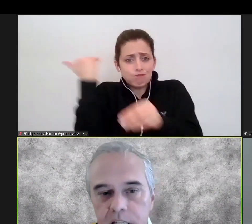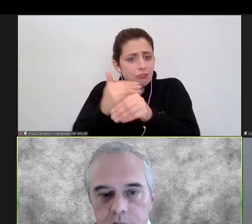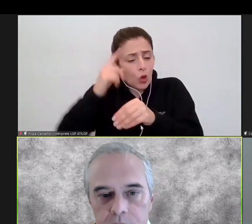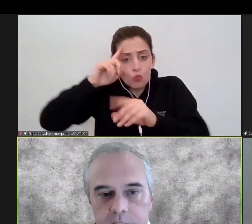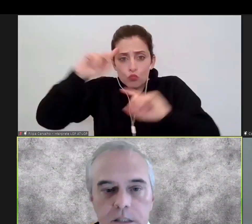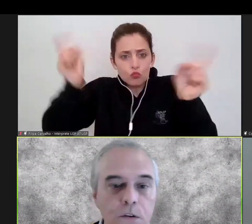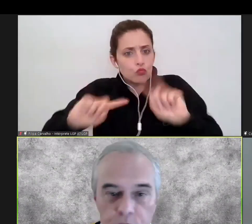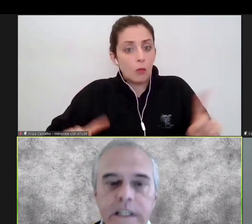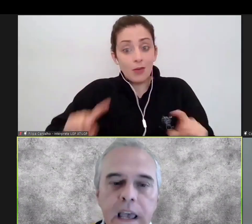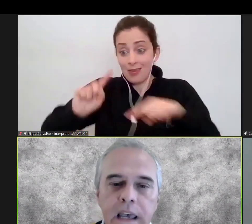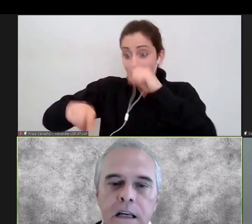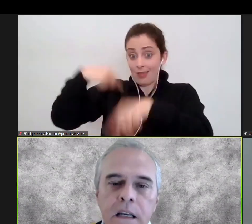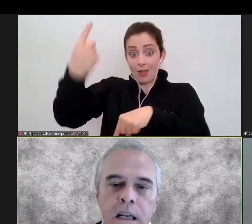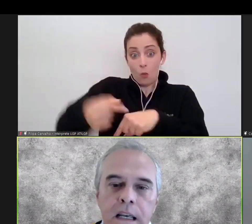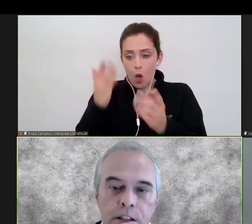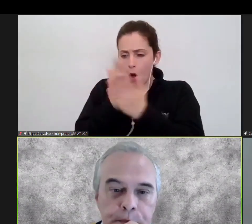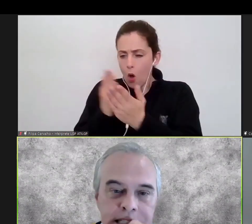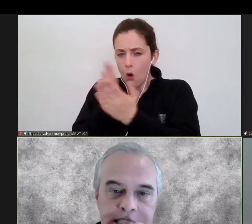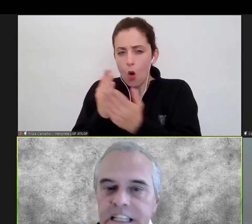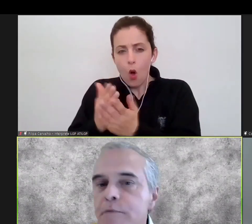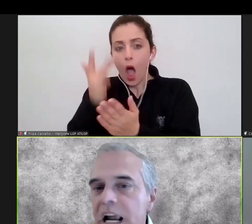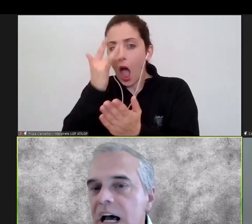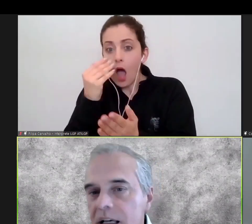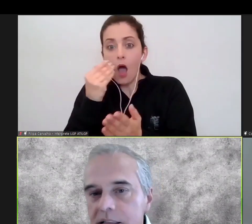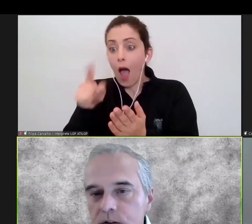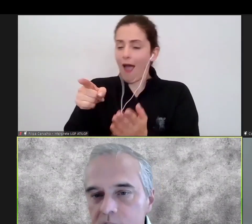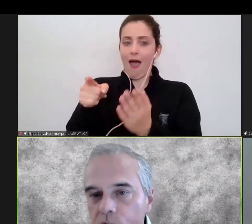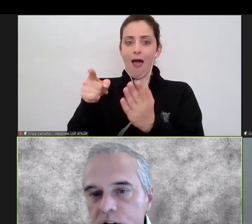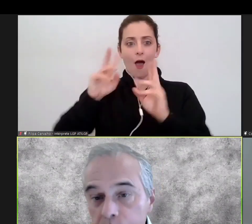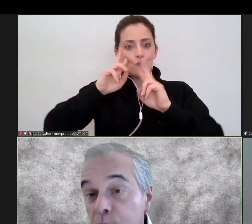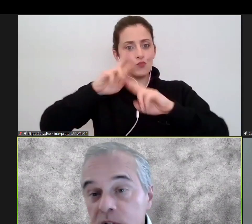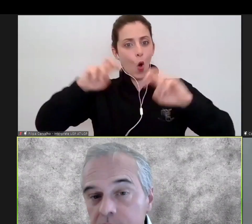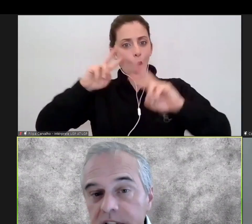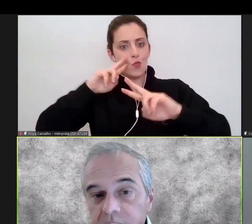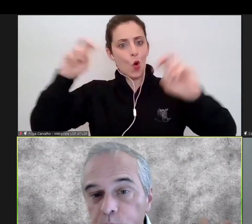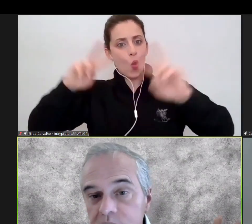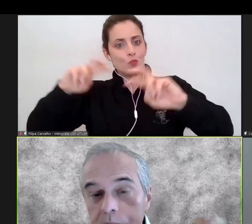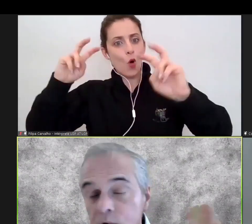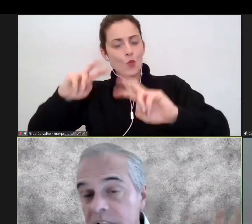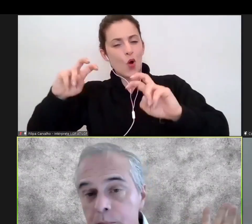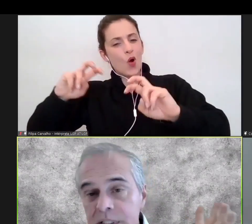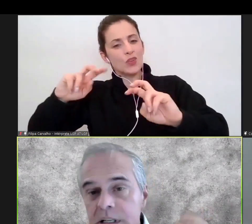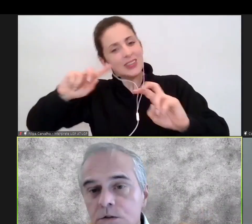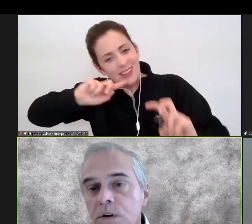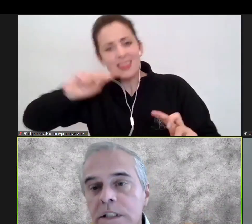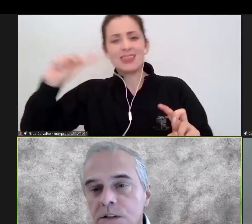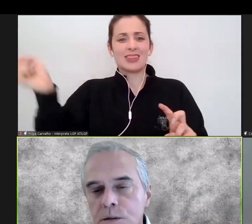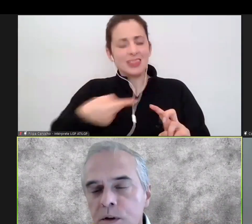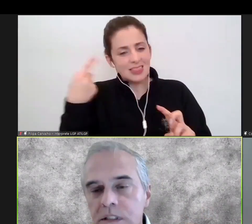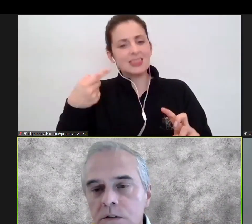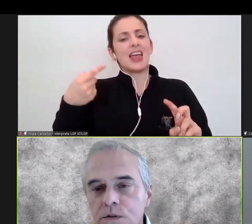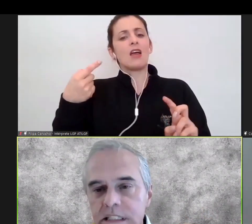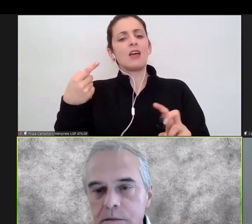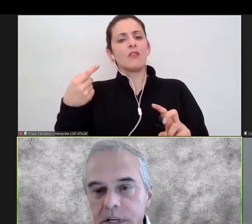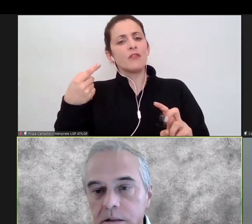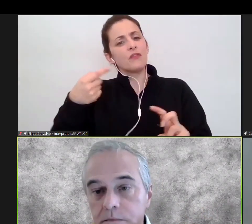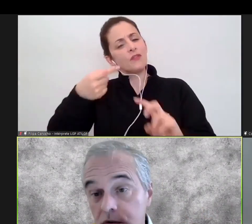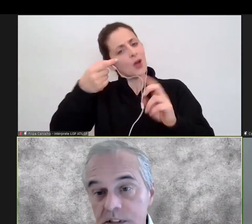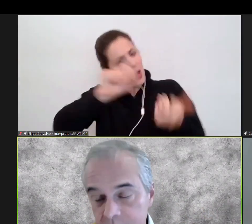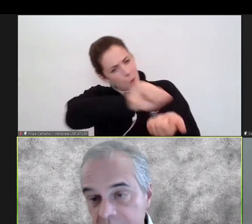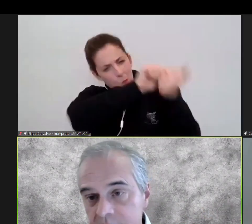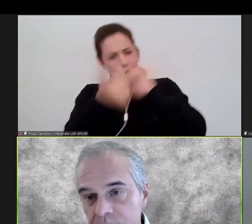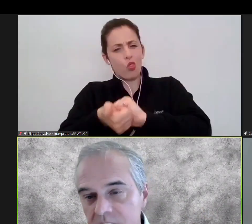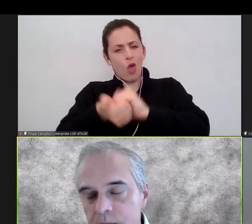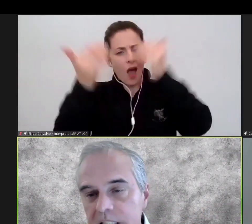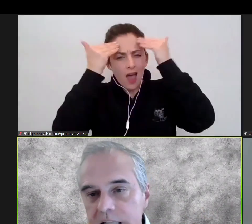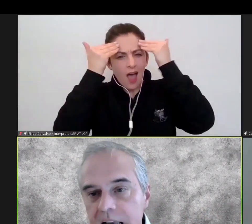foi aquilo ali, ou do que é. Então, você precisa quebrar essa noção de que a população negra, por exemplo, não tem capacidade cognitiva de produção de conhecimento, porque quando se